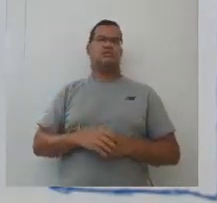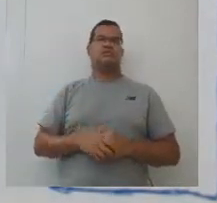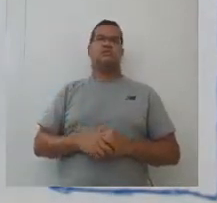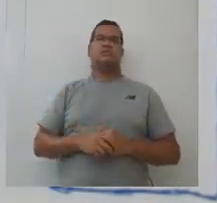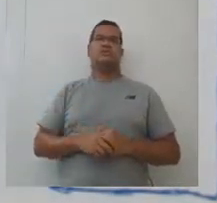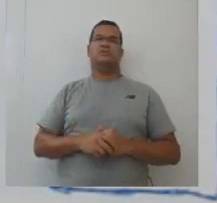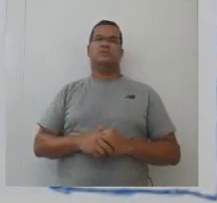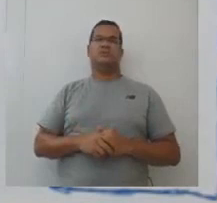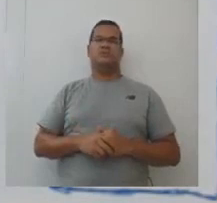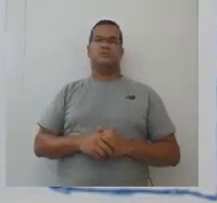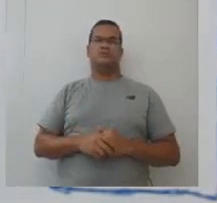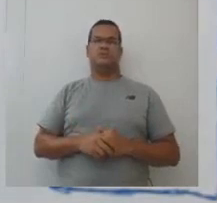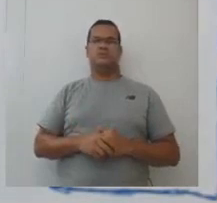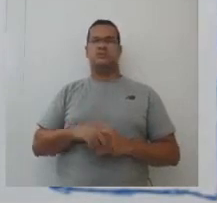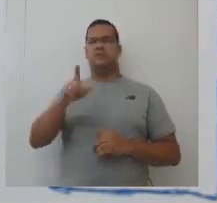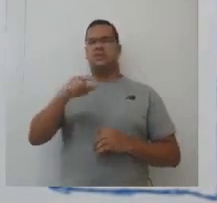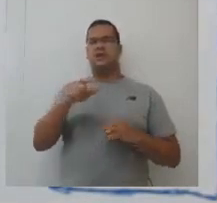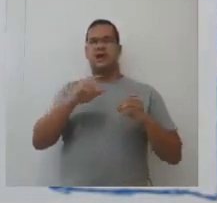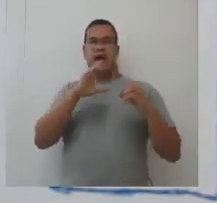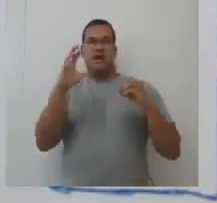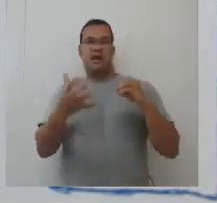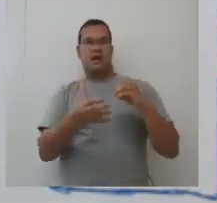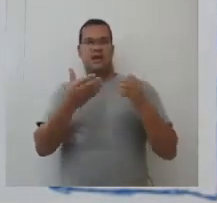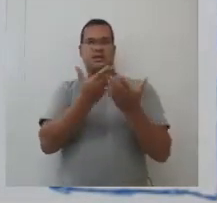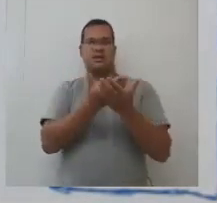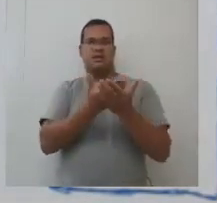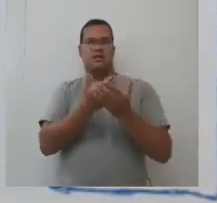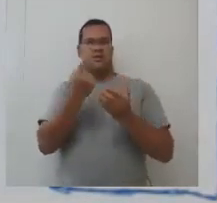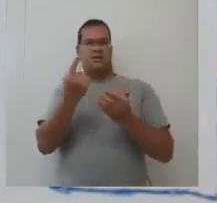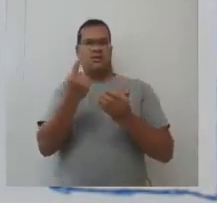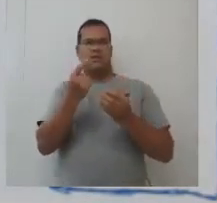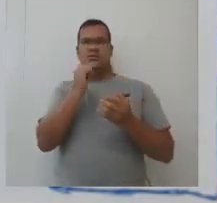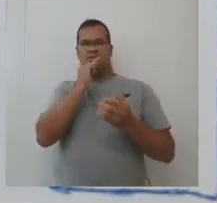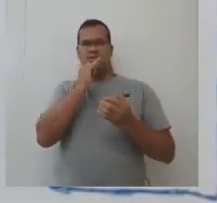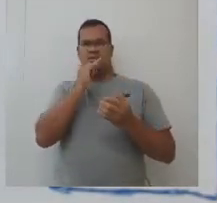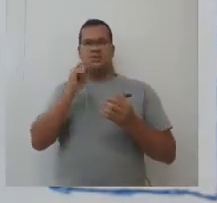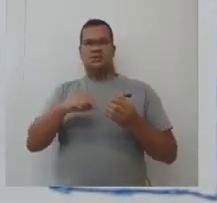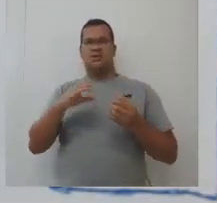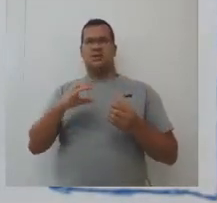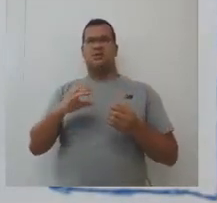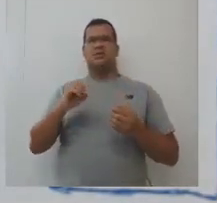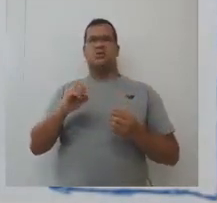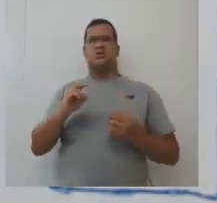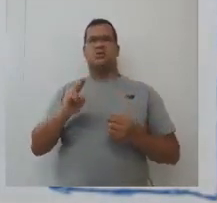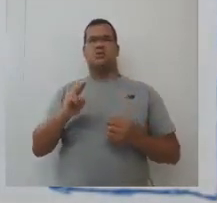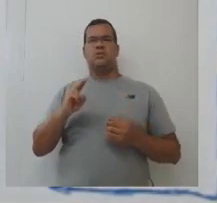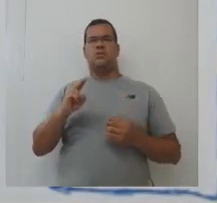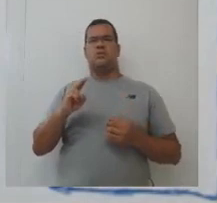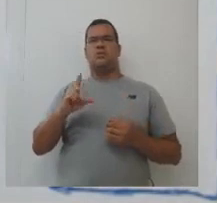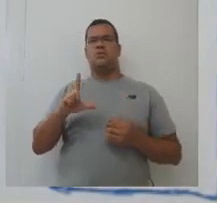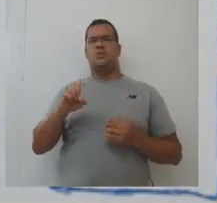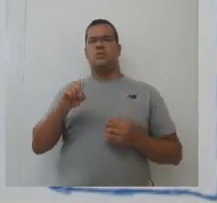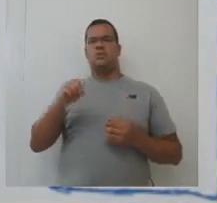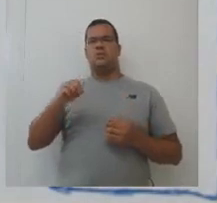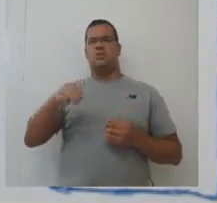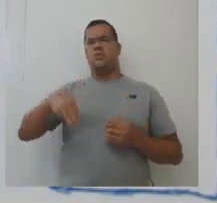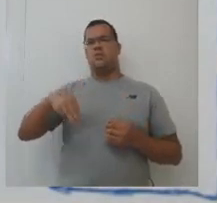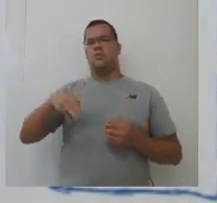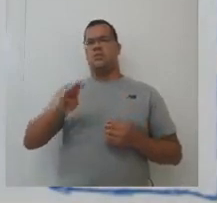A carga da aula 1, a quantidade de carga é dada em Coulomb. O físico